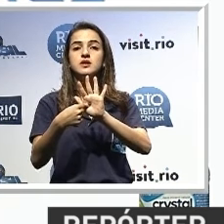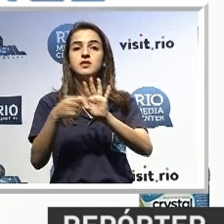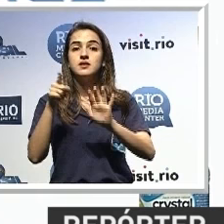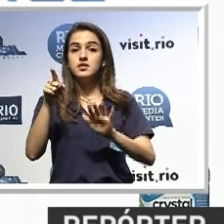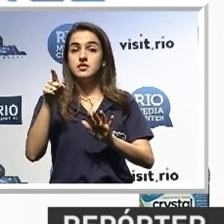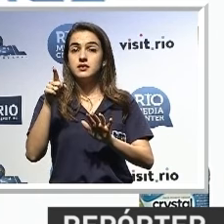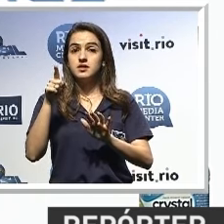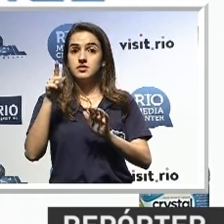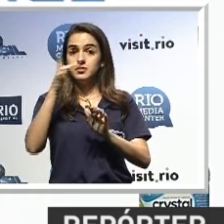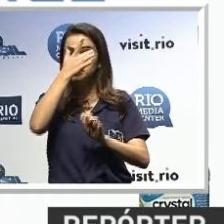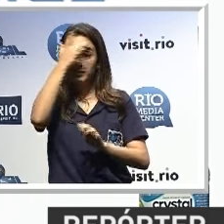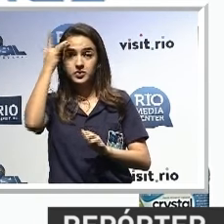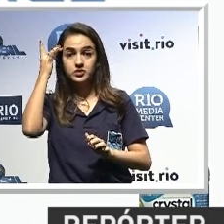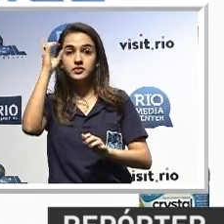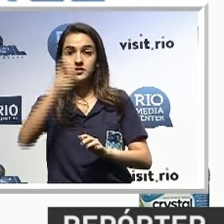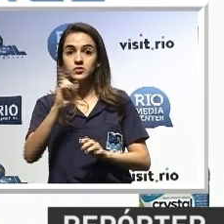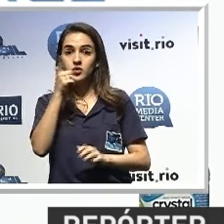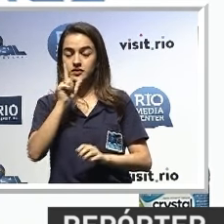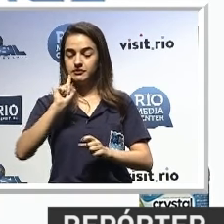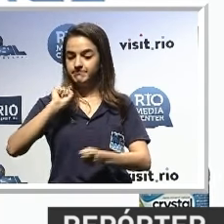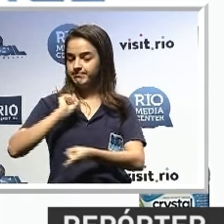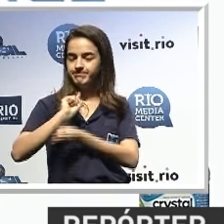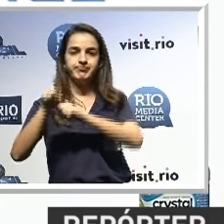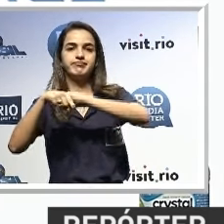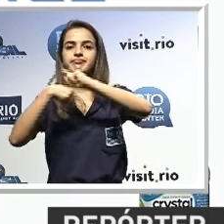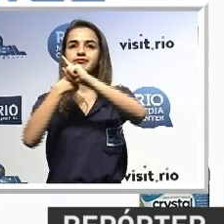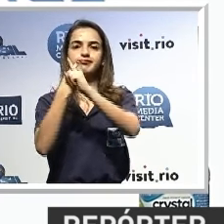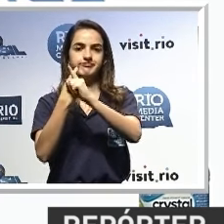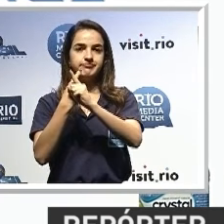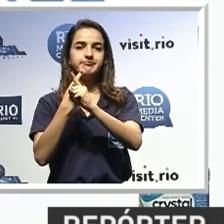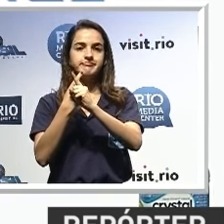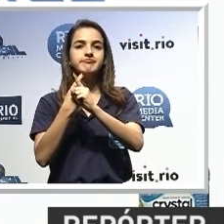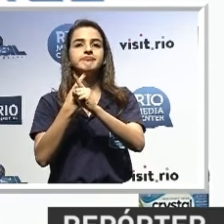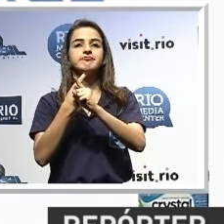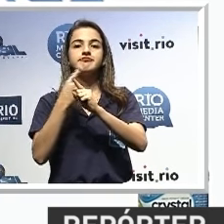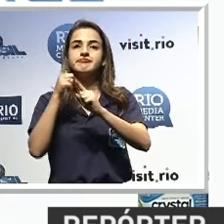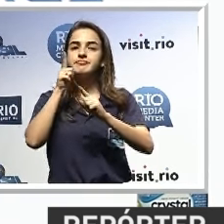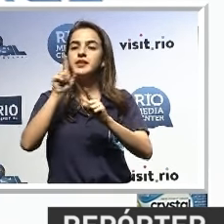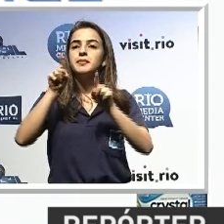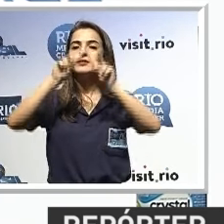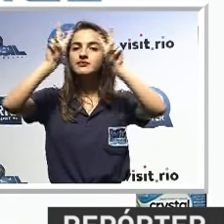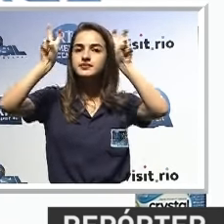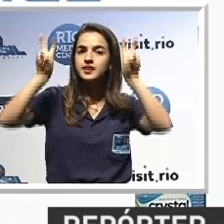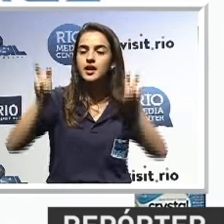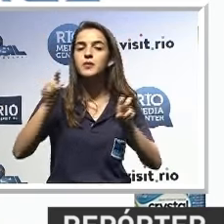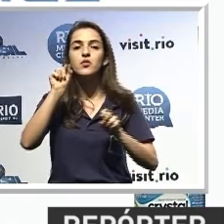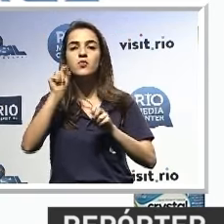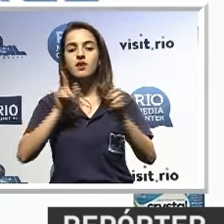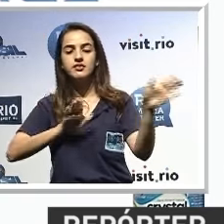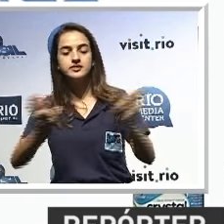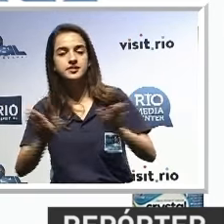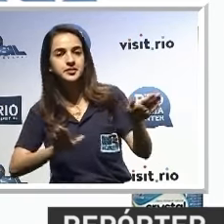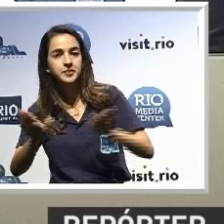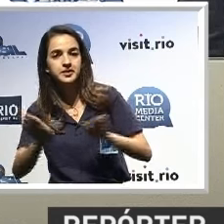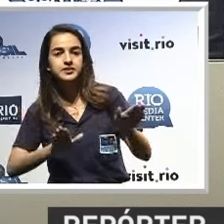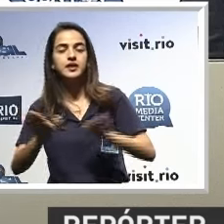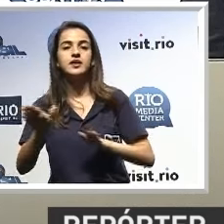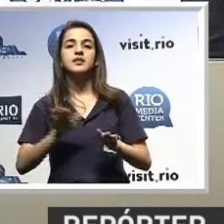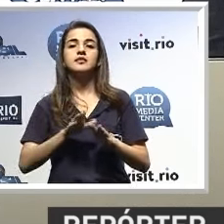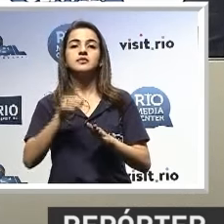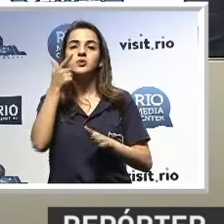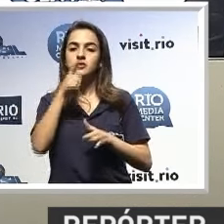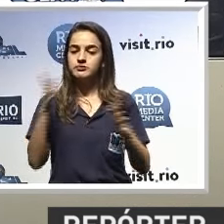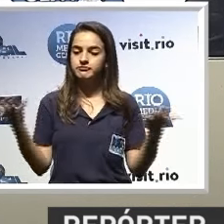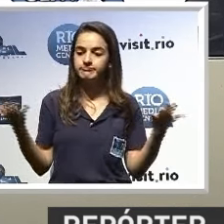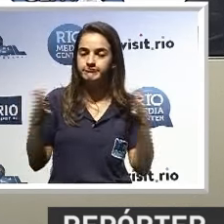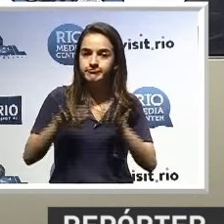superação, de se mostrar de se discutir temas importantes como acessibilidade, a da inclusão,